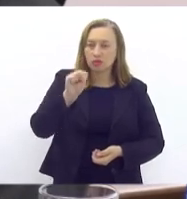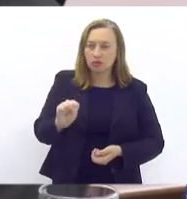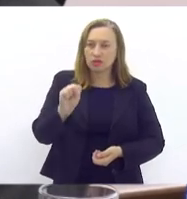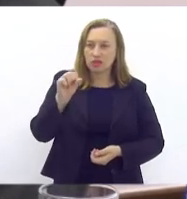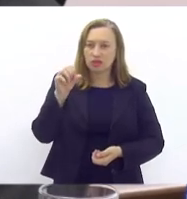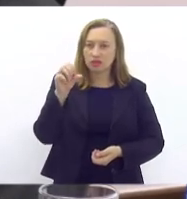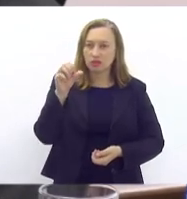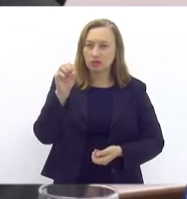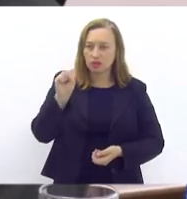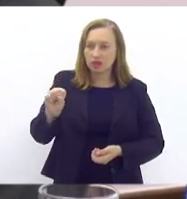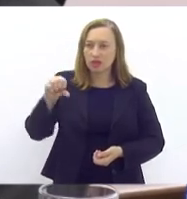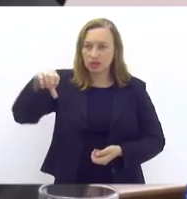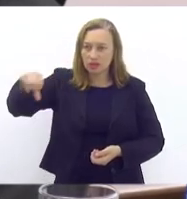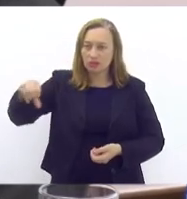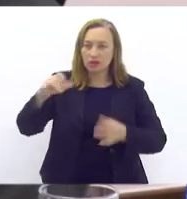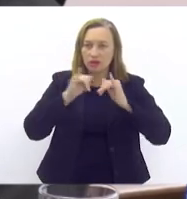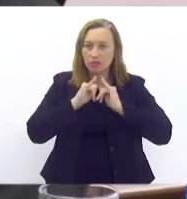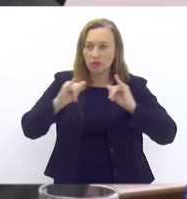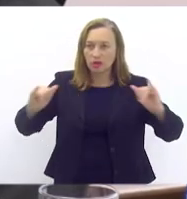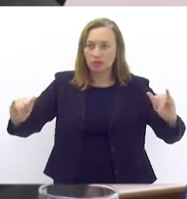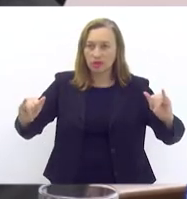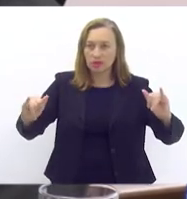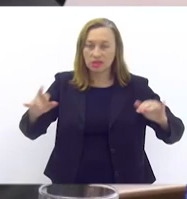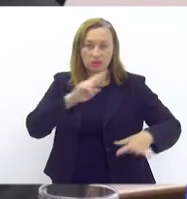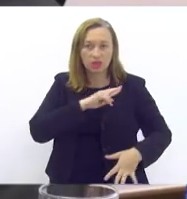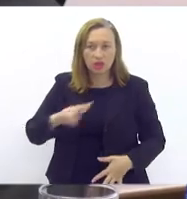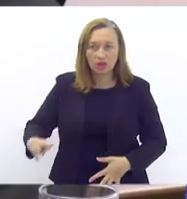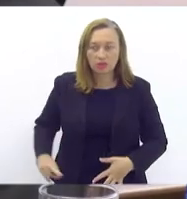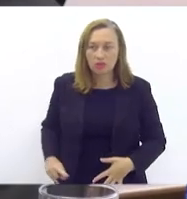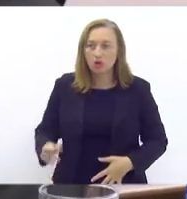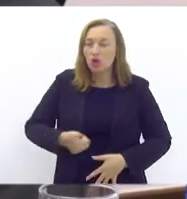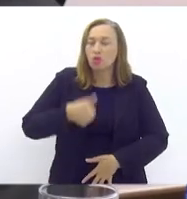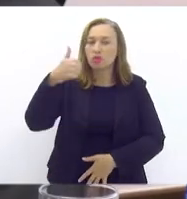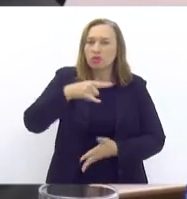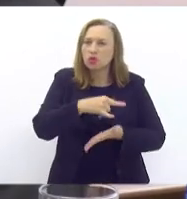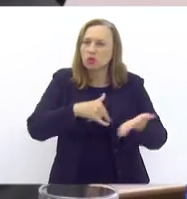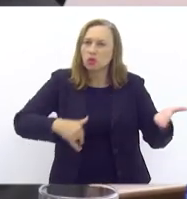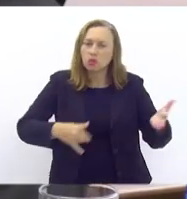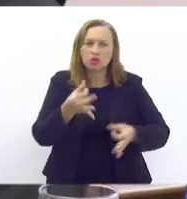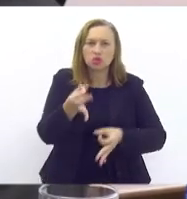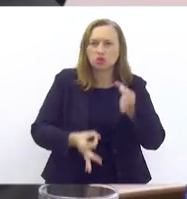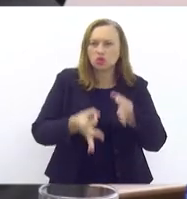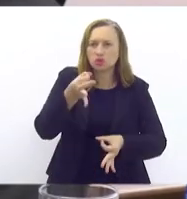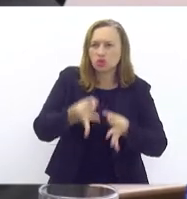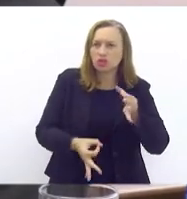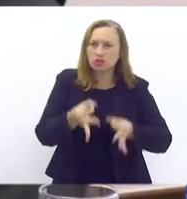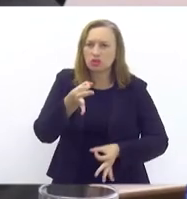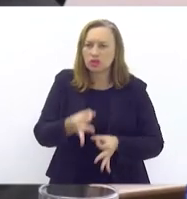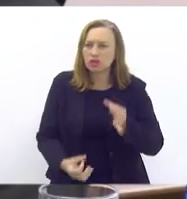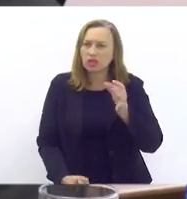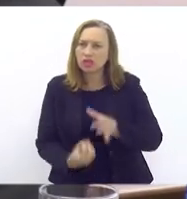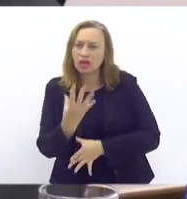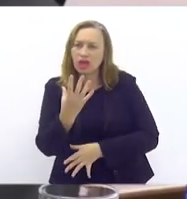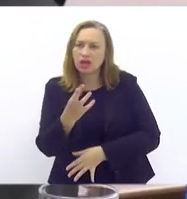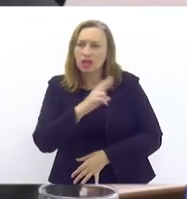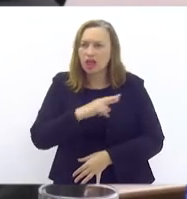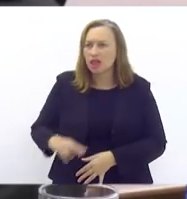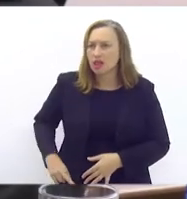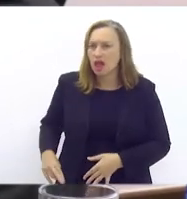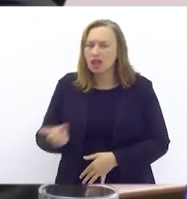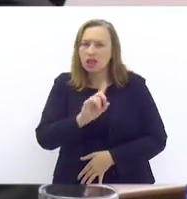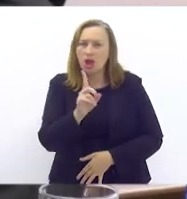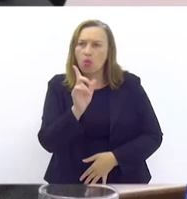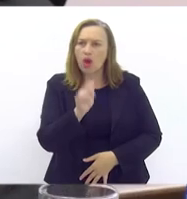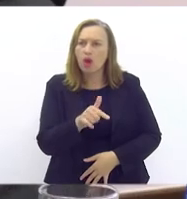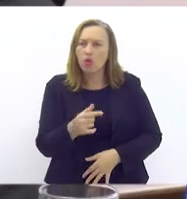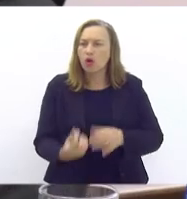1889 proclamação da república e o primeiro documento jurídico que surge na República não é uma nova